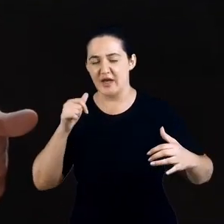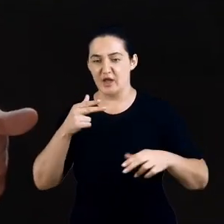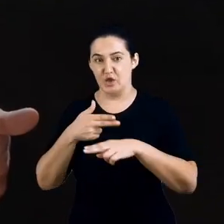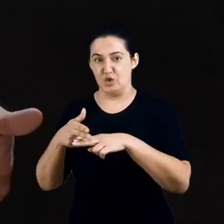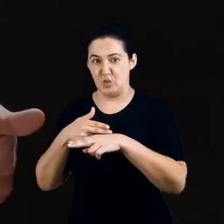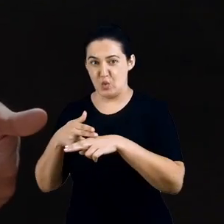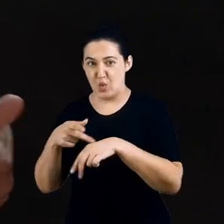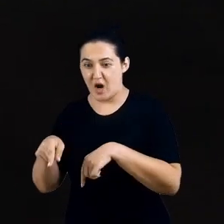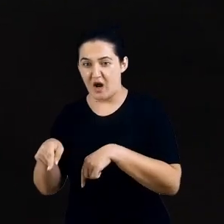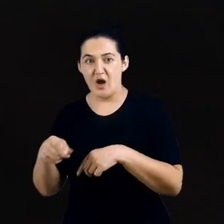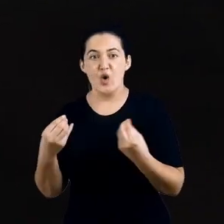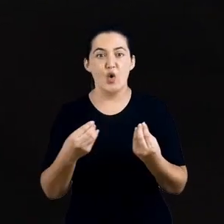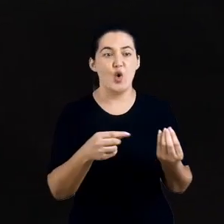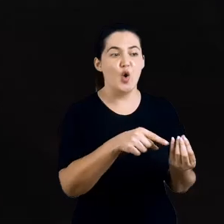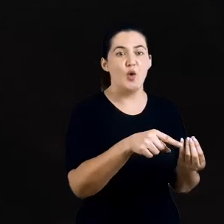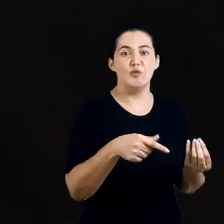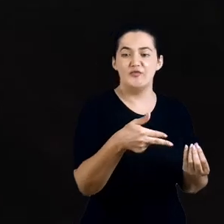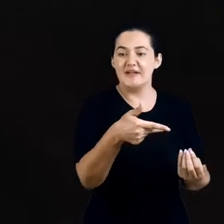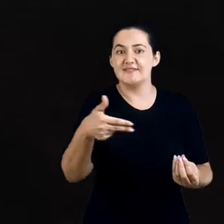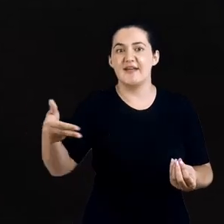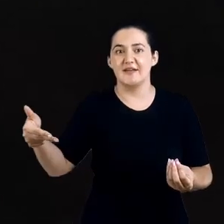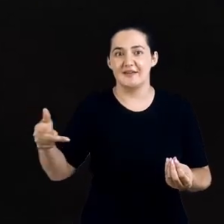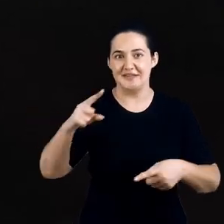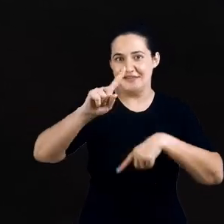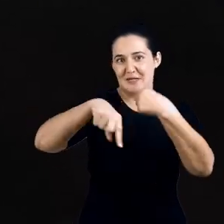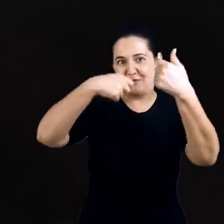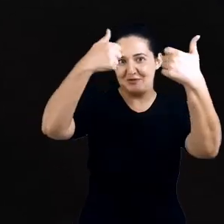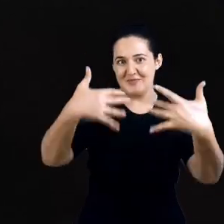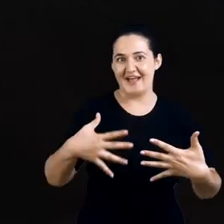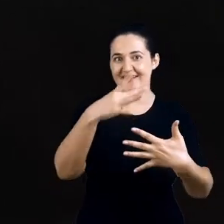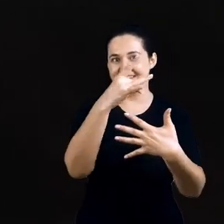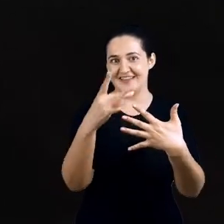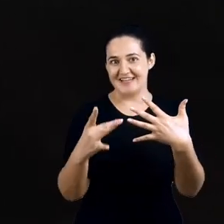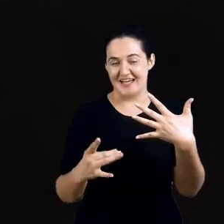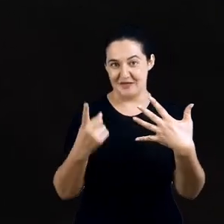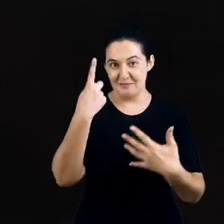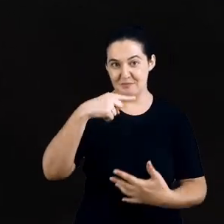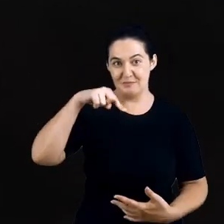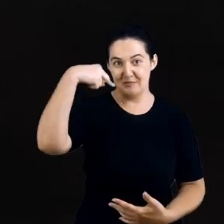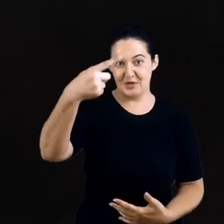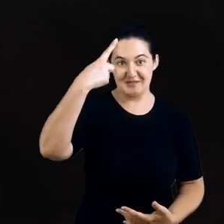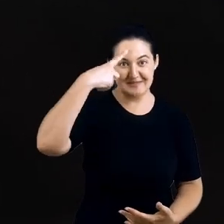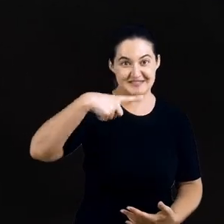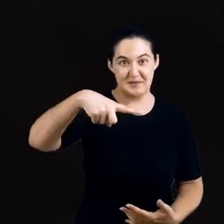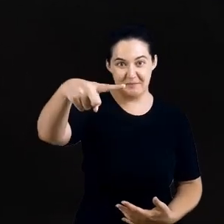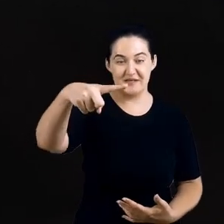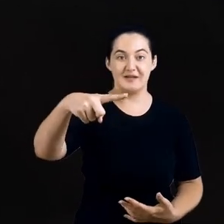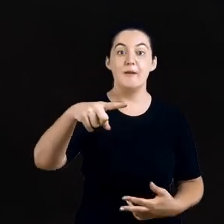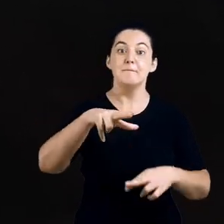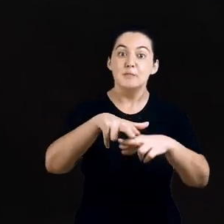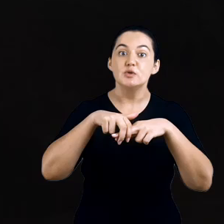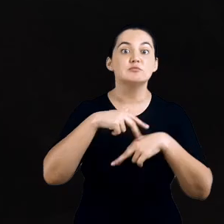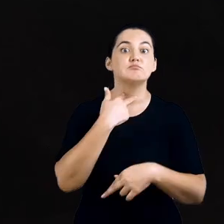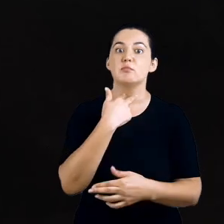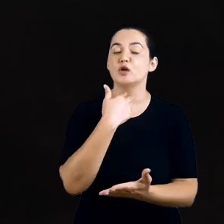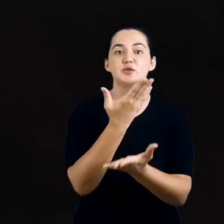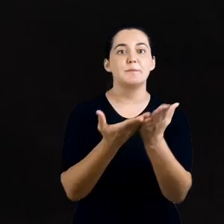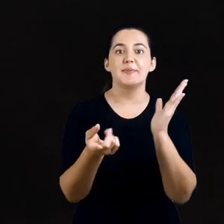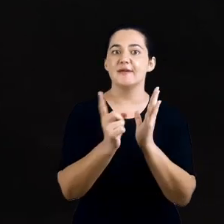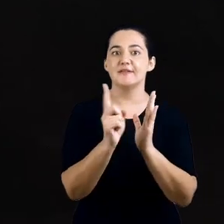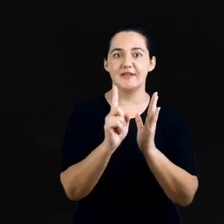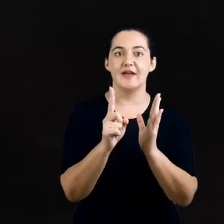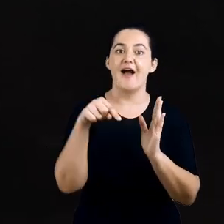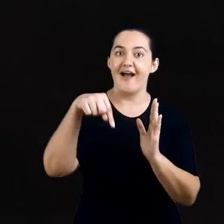purificavam completamente nus, como funcionava sair aqui? Mais detalhes sobre isso nós teremos semana que vem no programa Evidências, portanto você não pode